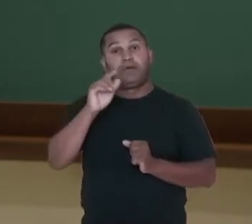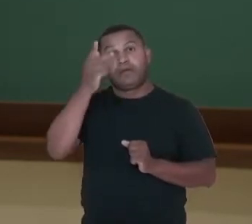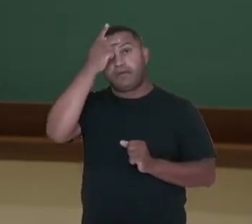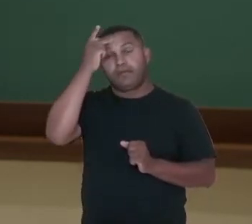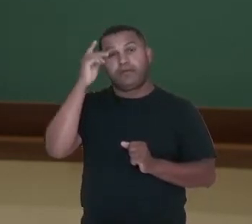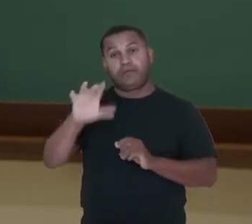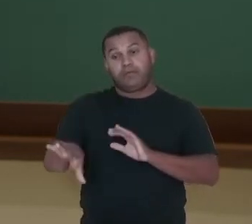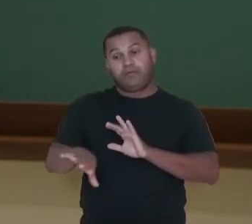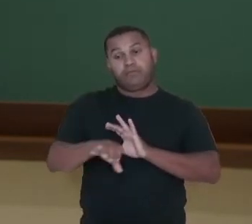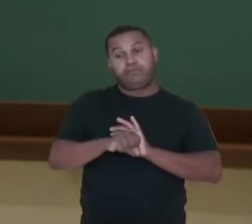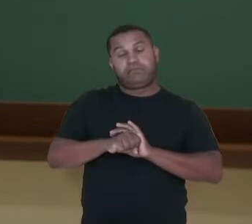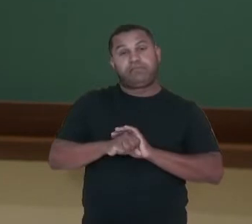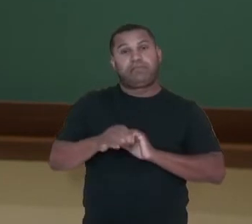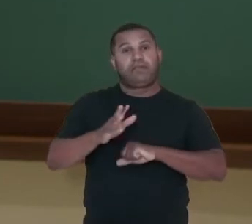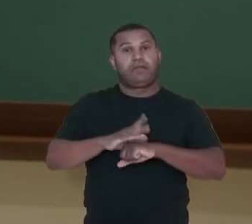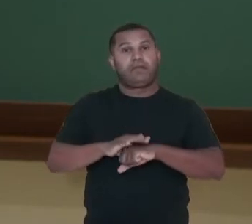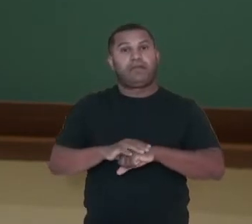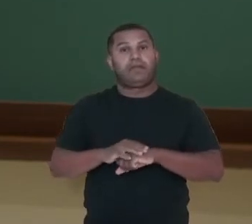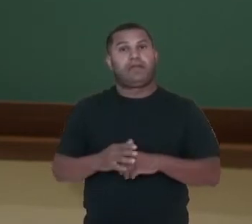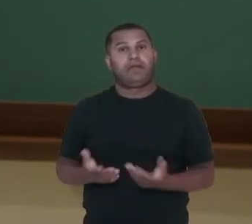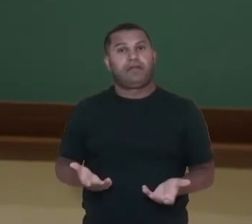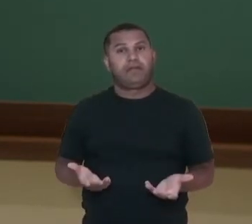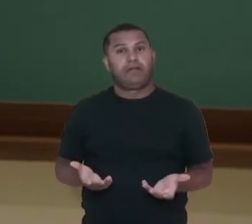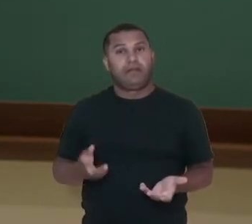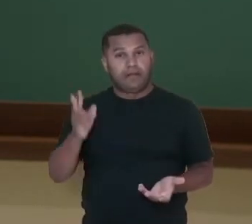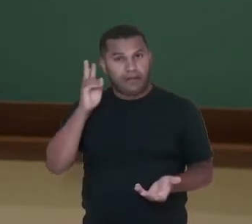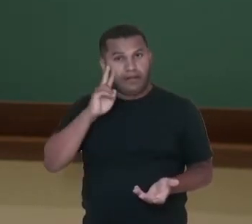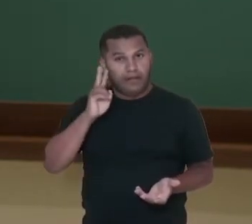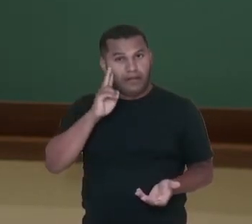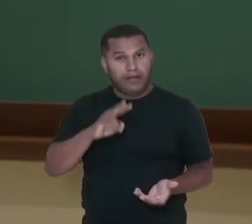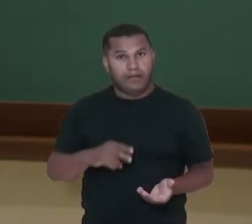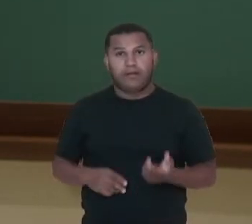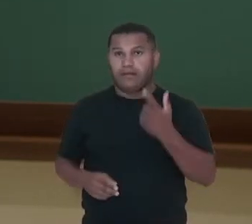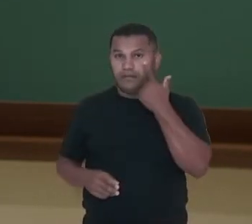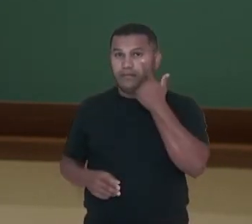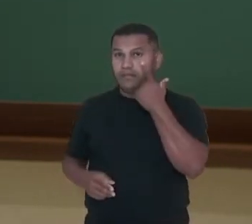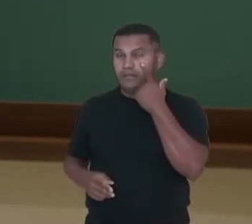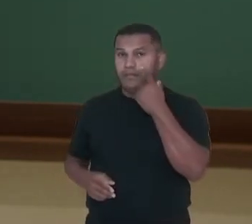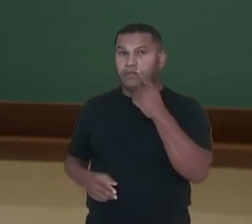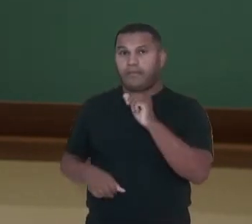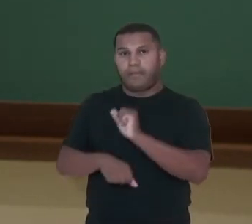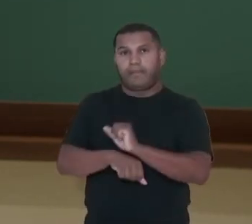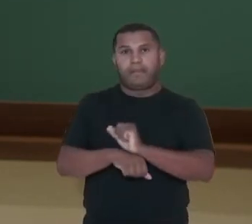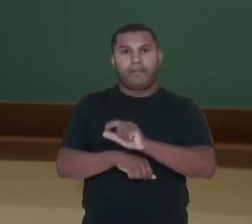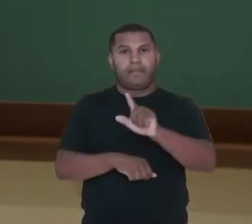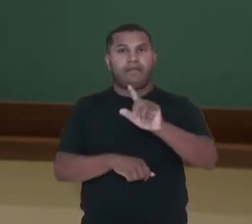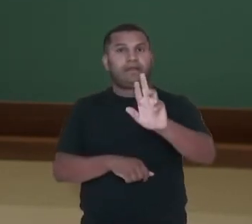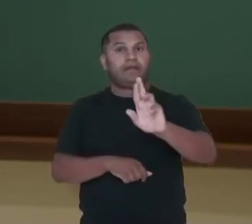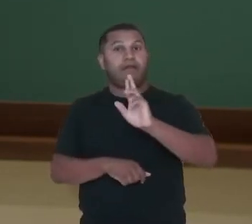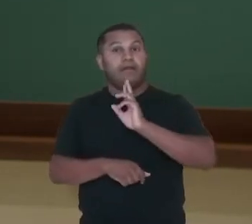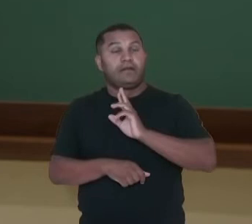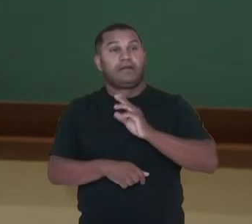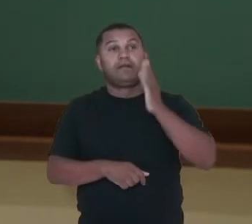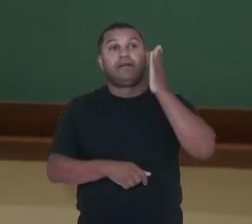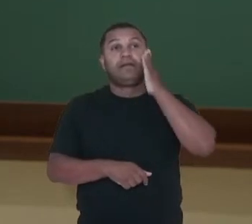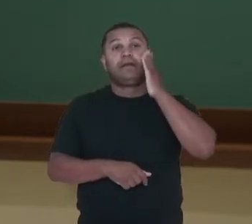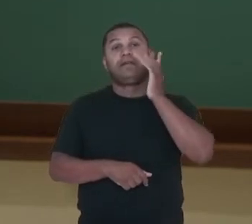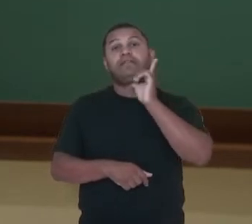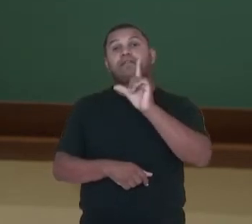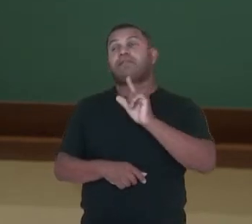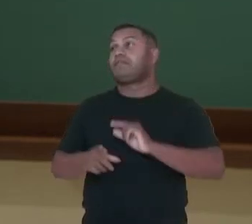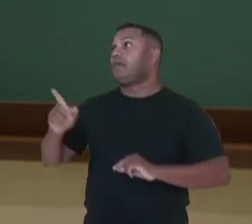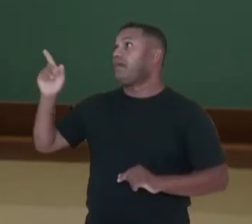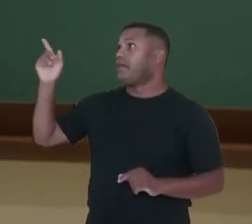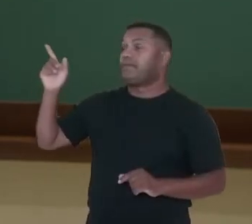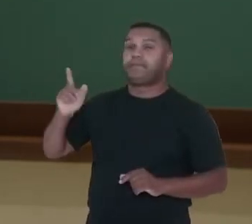tchan. Se recorda? Já? Que maravilha! Então eu vou dar um tempinho para você registrar essa atividade,